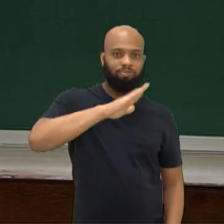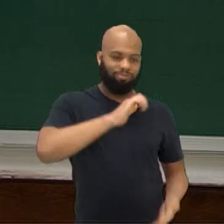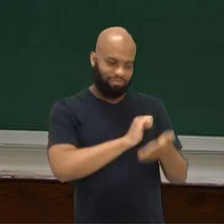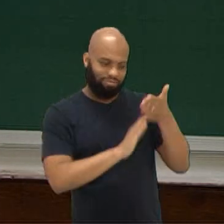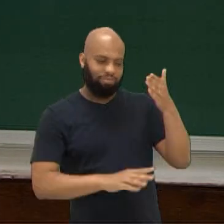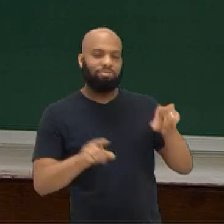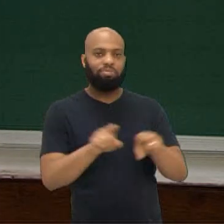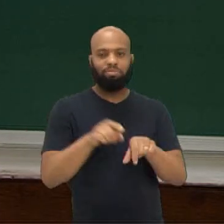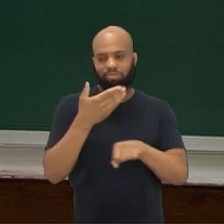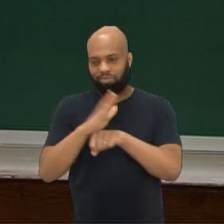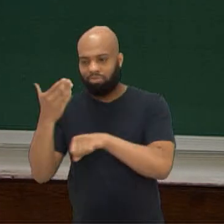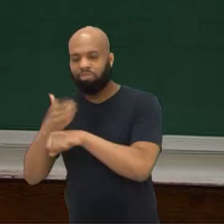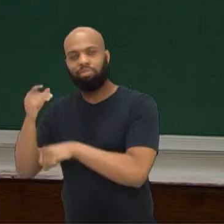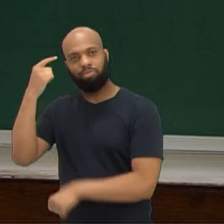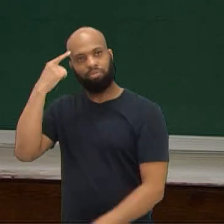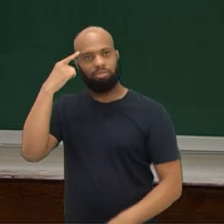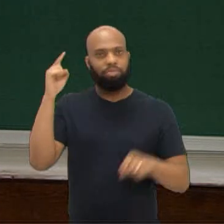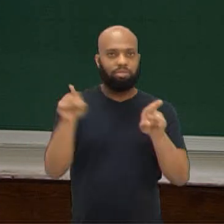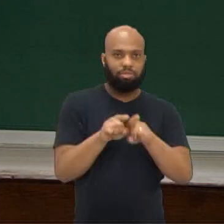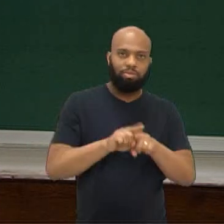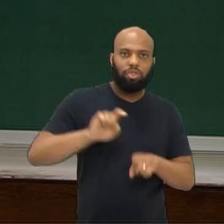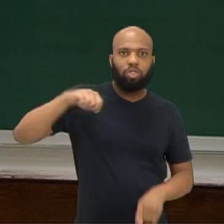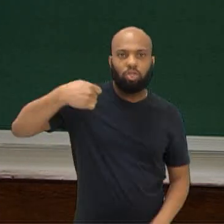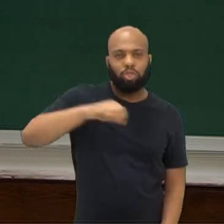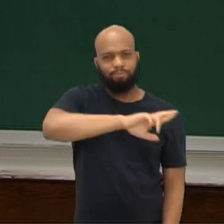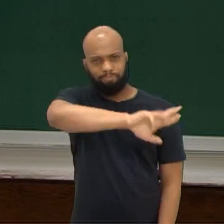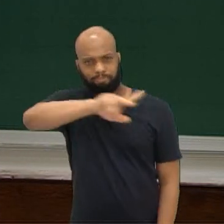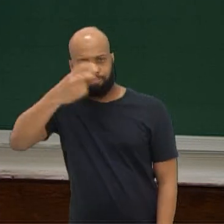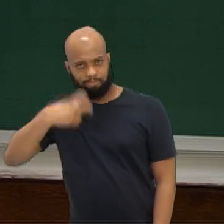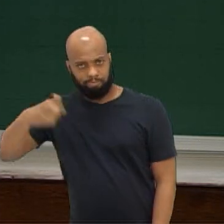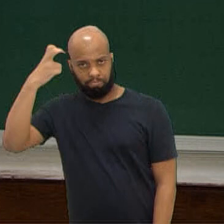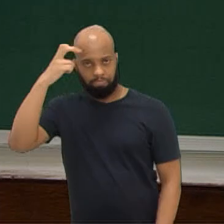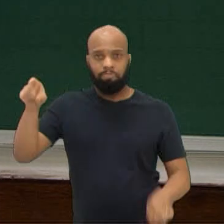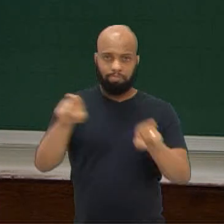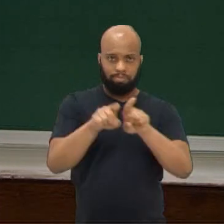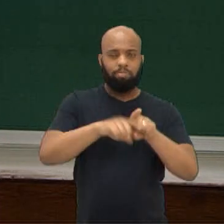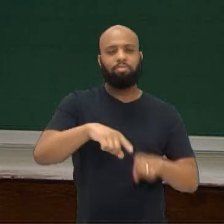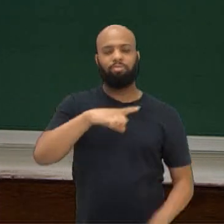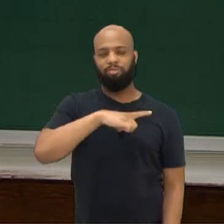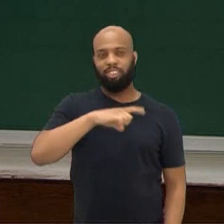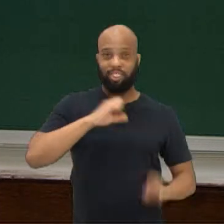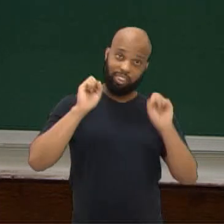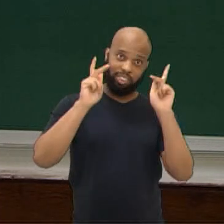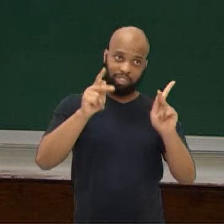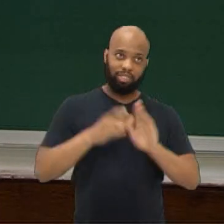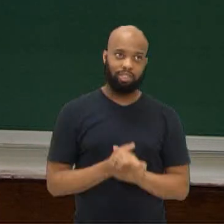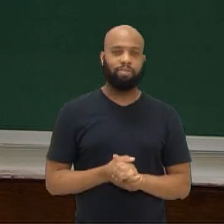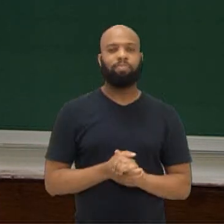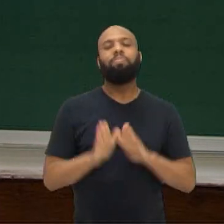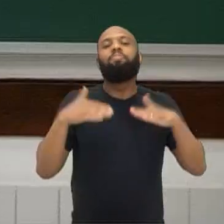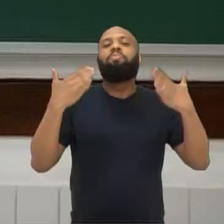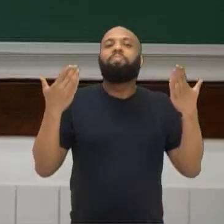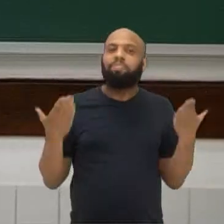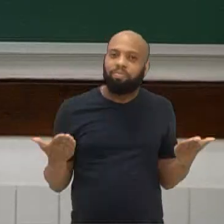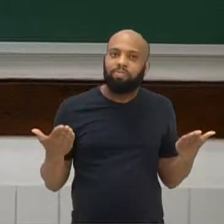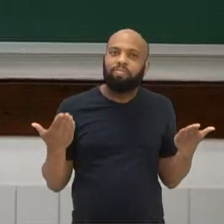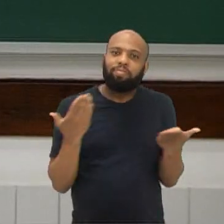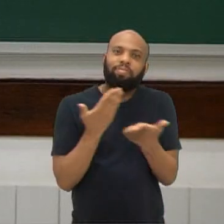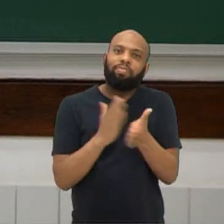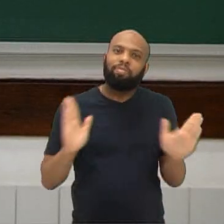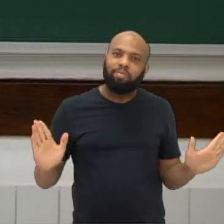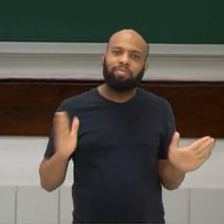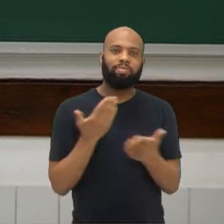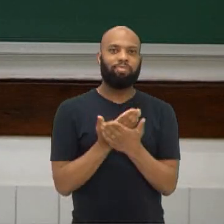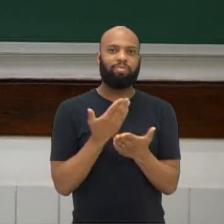atividades para nós pensarmos um pouquinho mais nessa pluriculturalidade que nós temos, certo? Então, finalizando